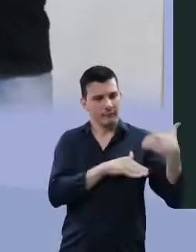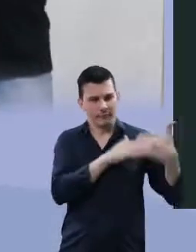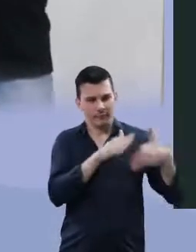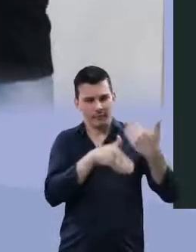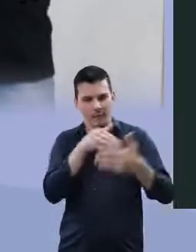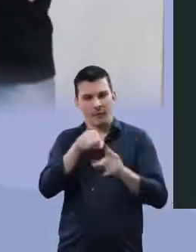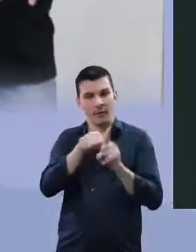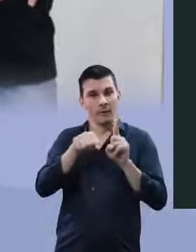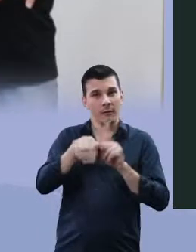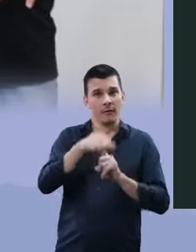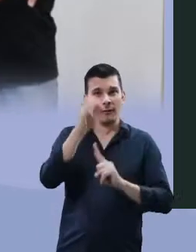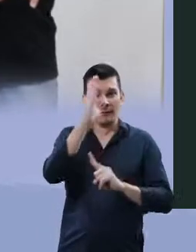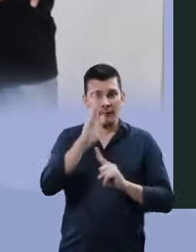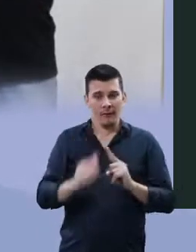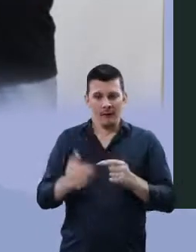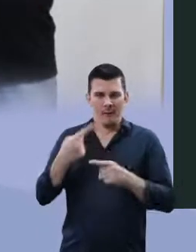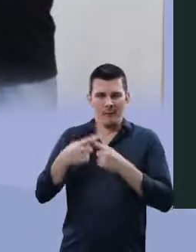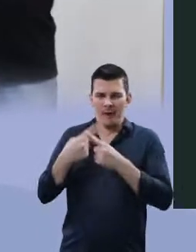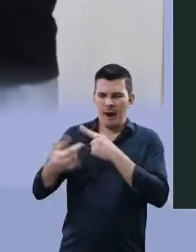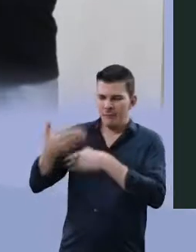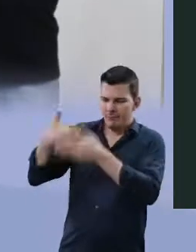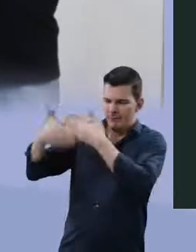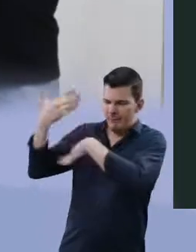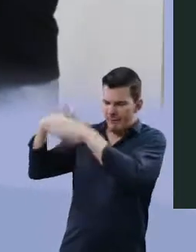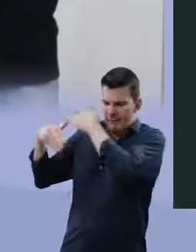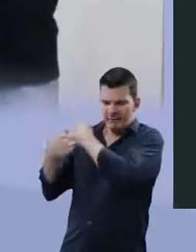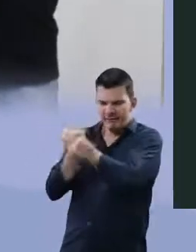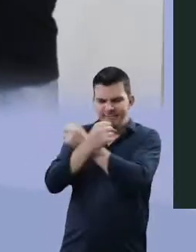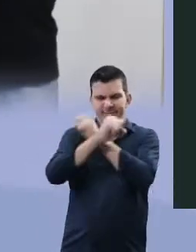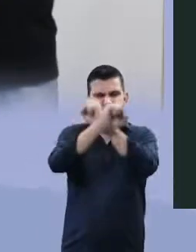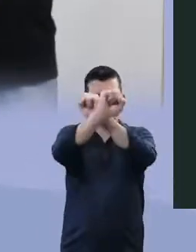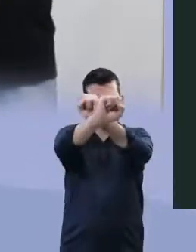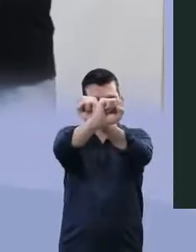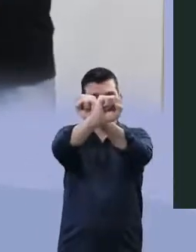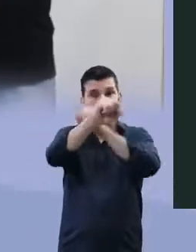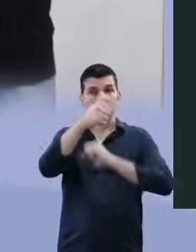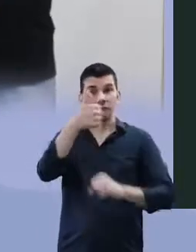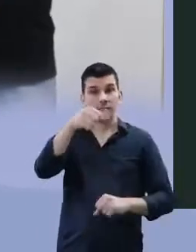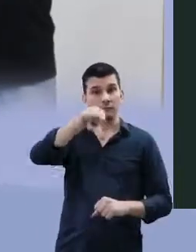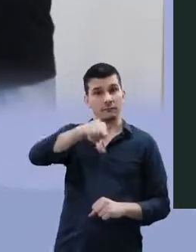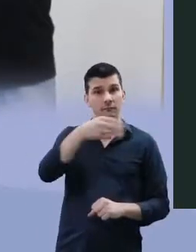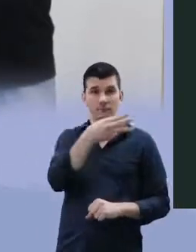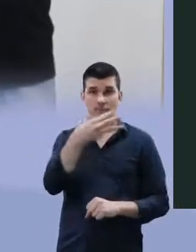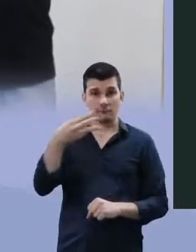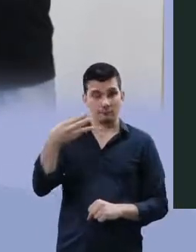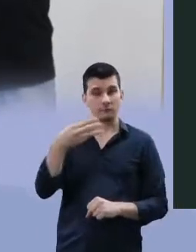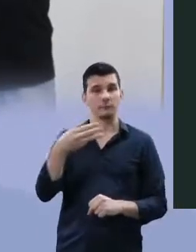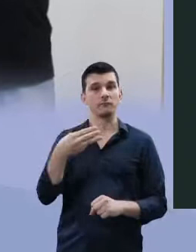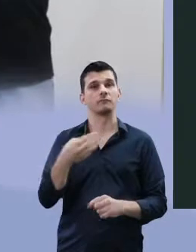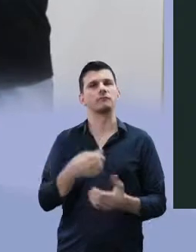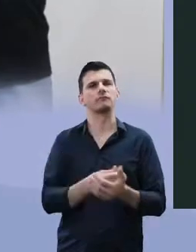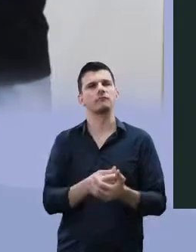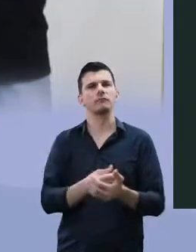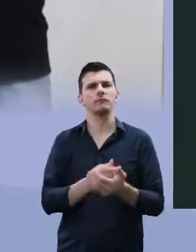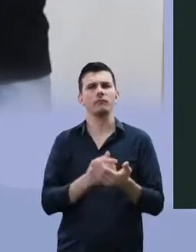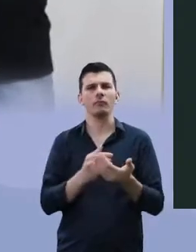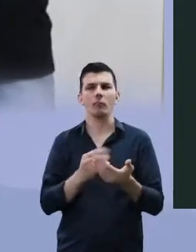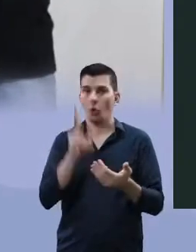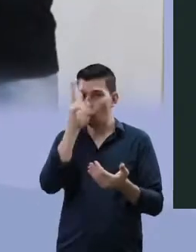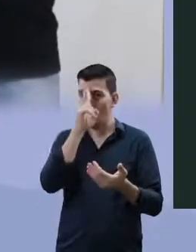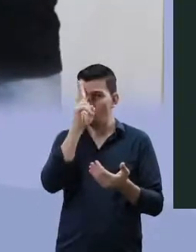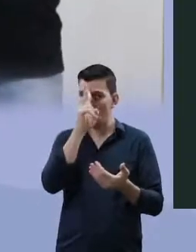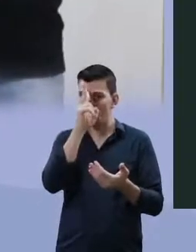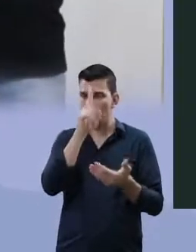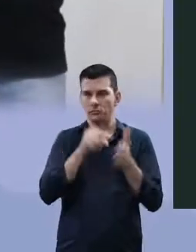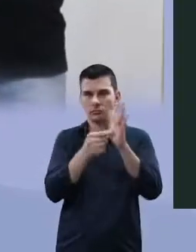racismo estrutural que se constituiu na sociedade brasileira como herança da escravidão, em 1933, um sociólogo